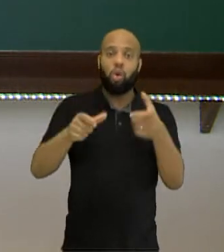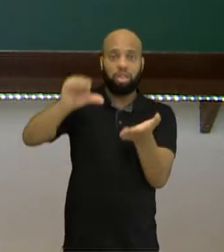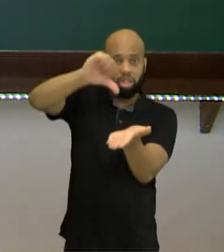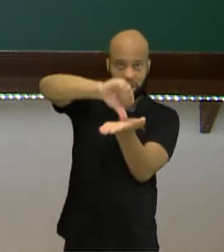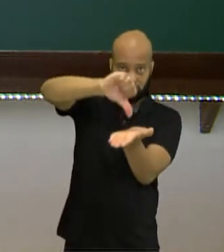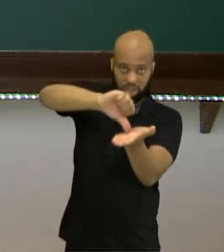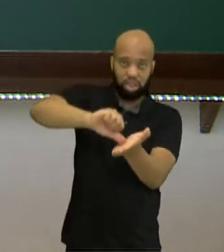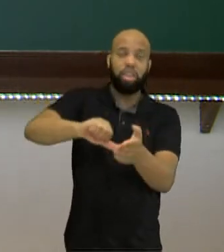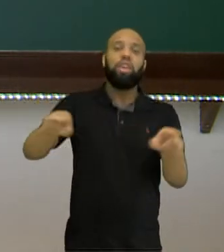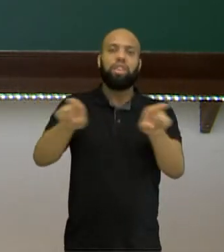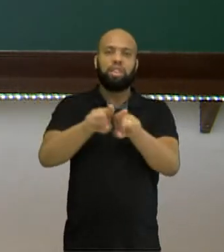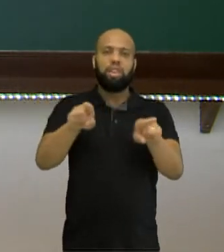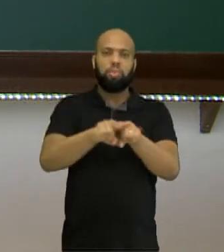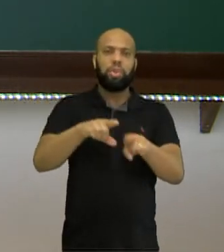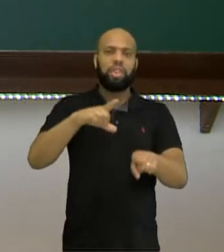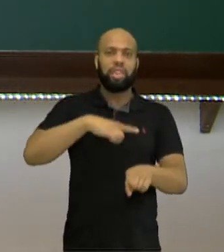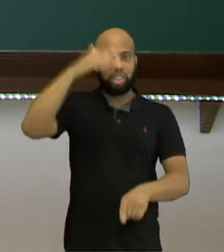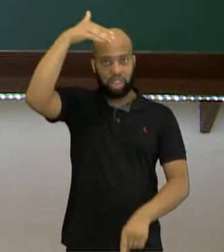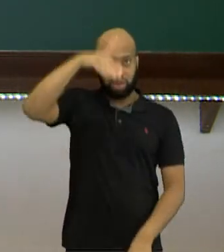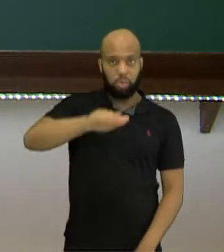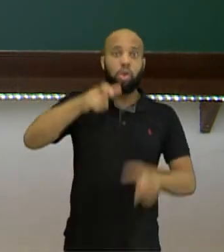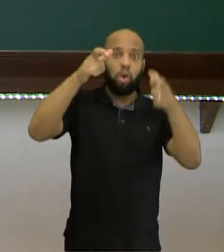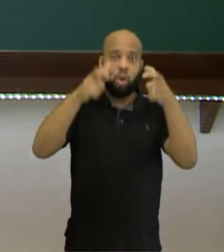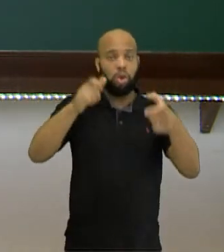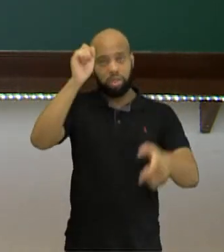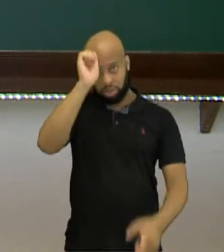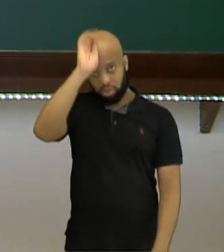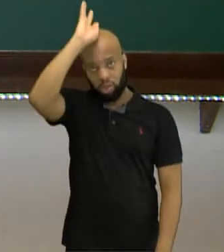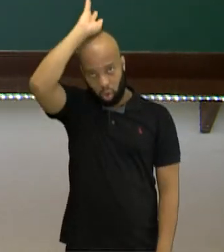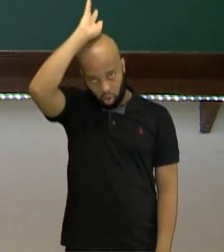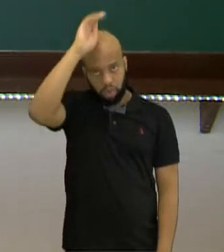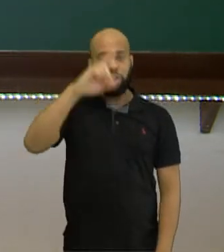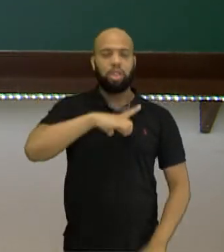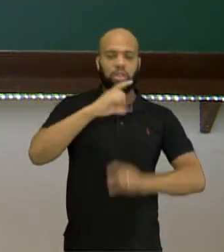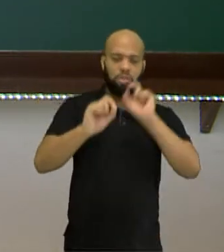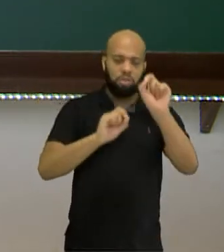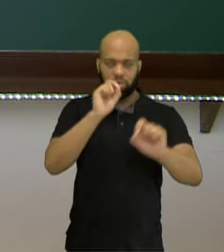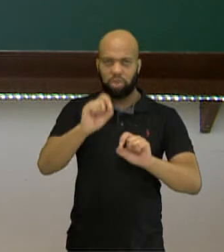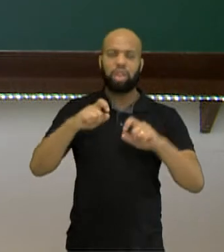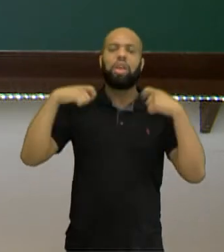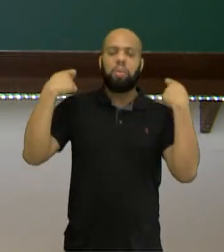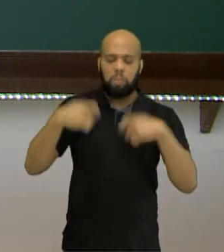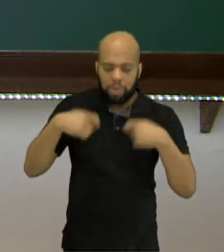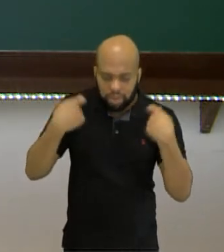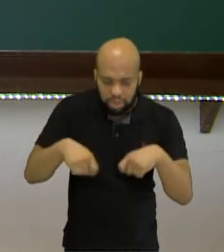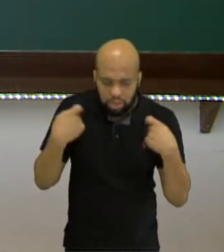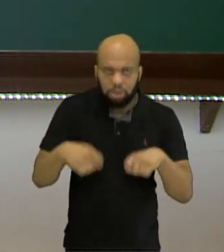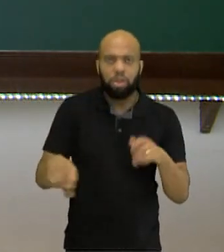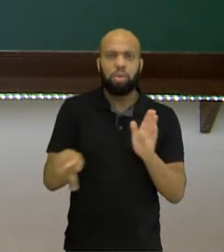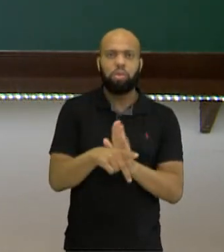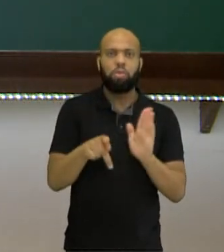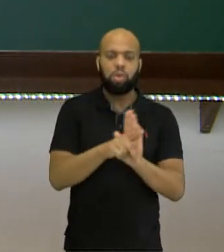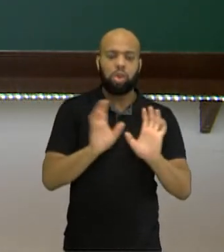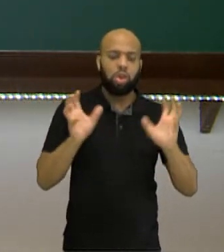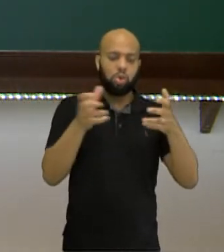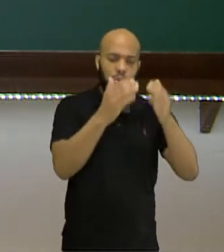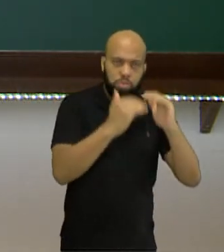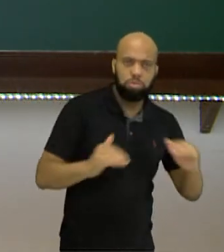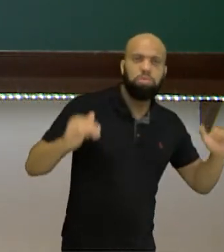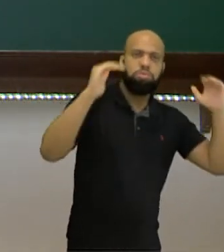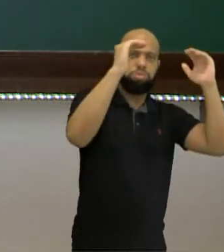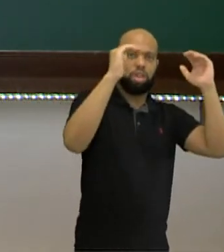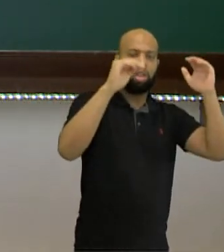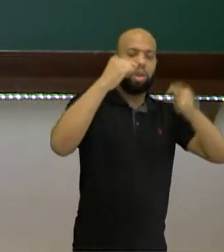até aí a República Romana nós vamos ter é uma grande necessidade para as elites políticas